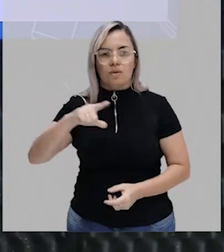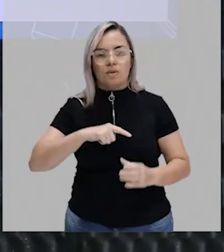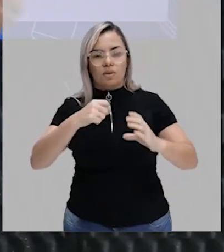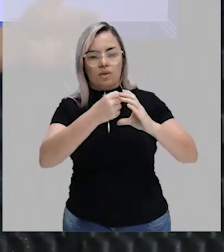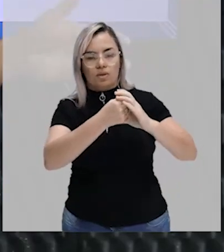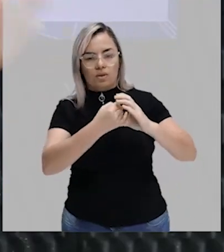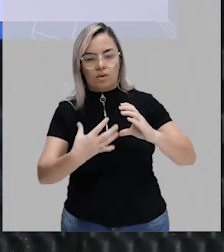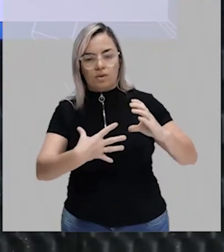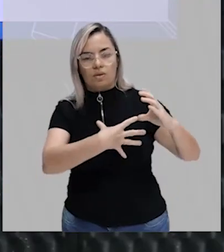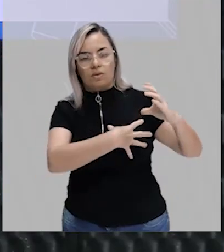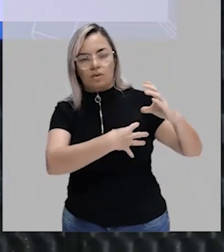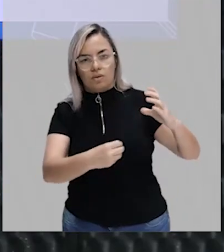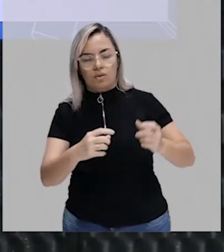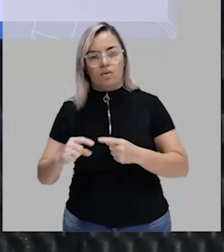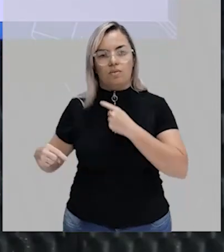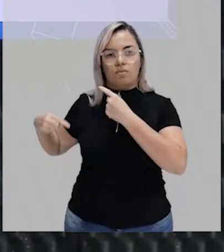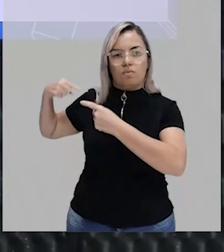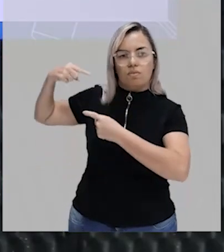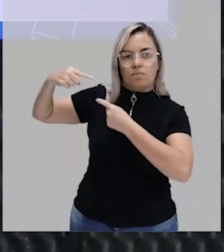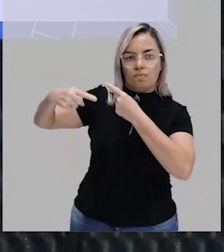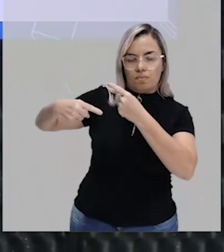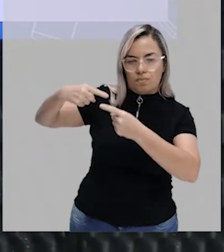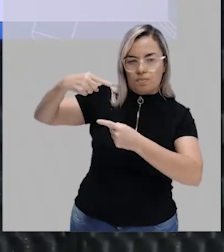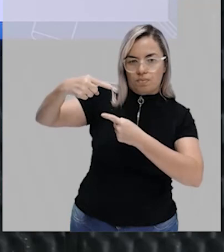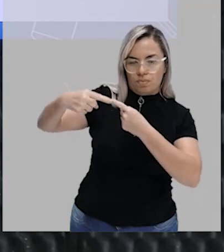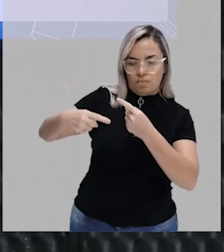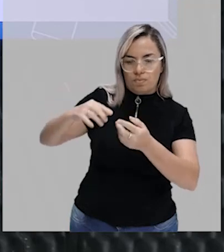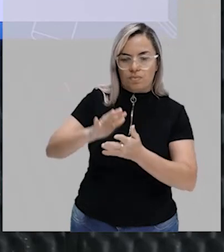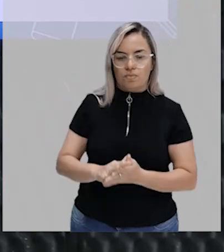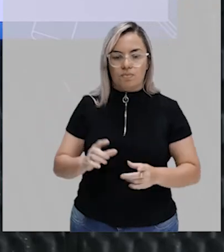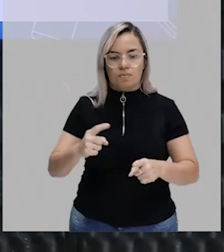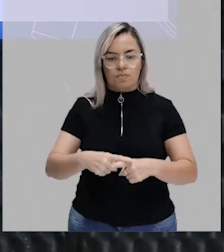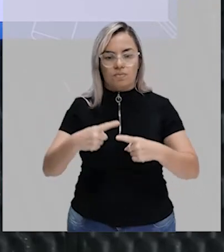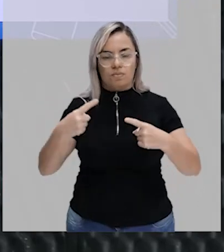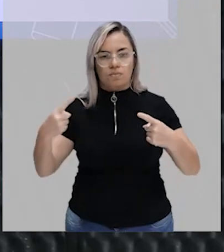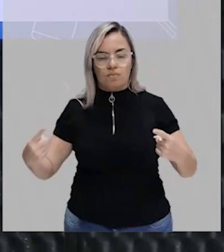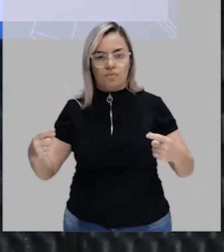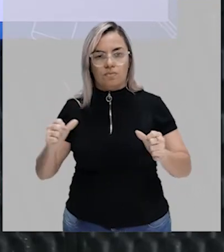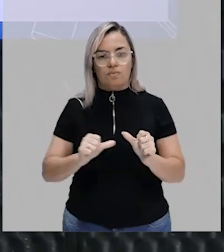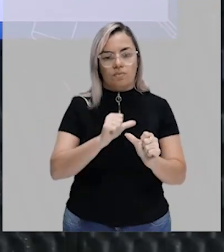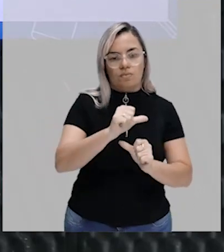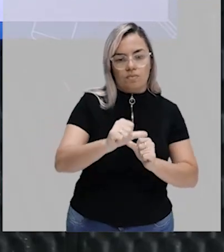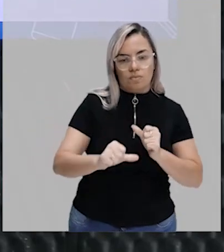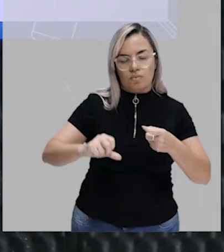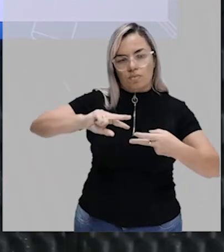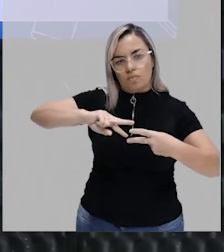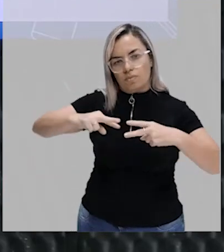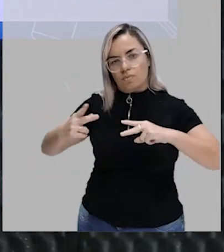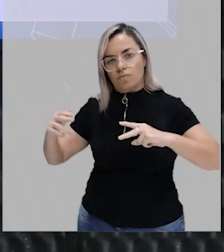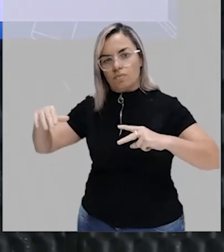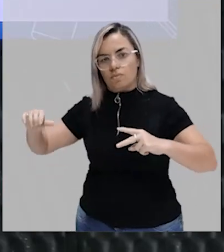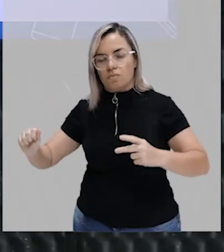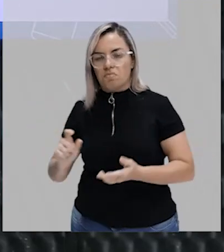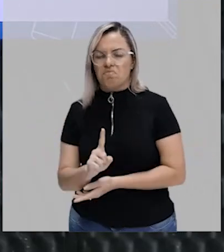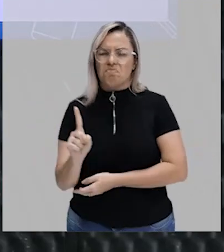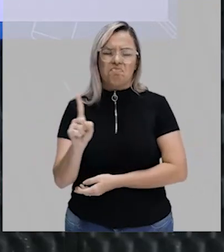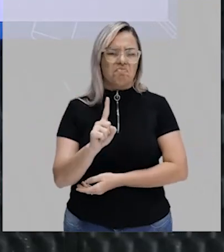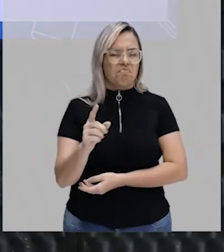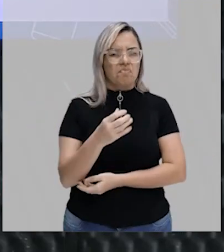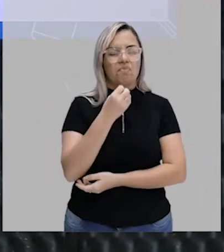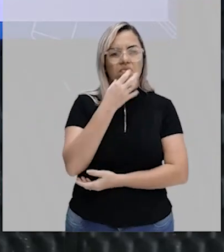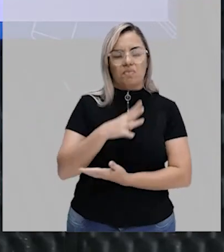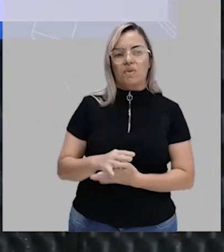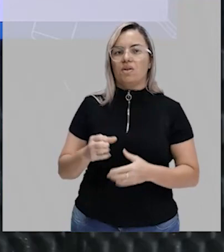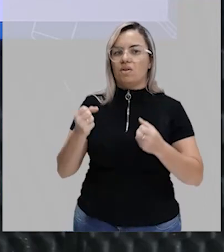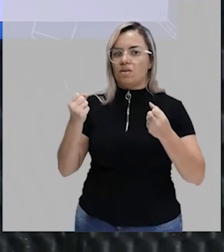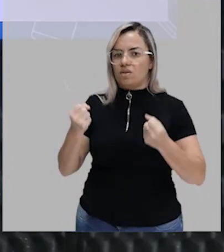consegue passar para as próximas gerações. Mas se essa mutação genética não for boa, ela